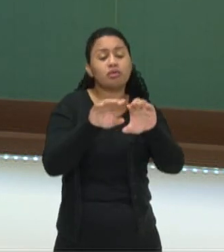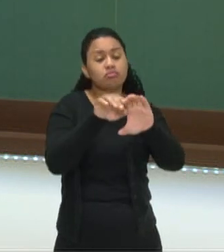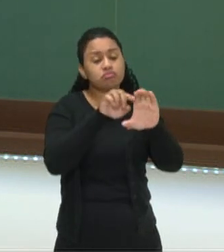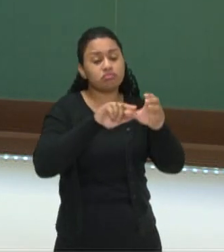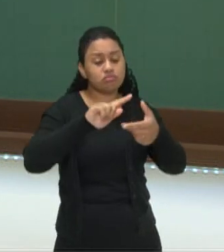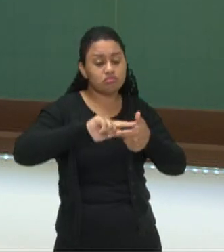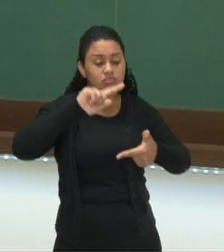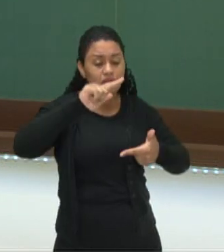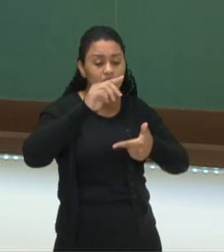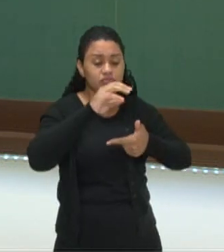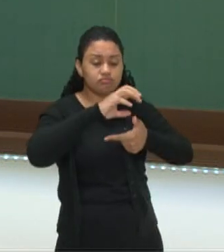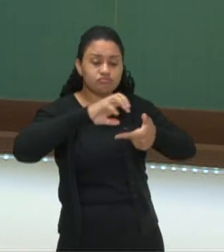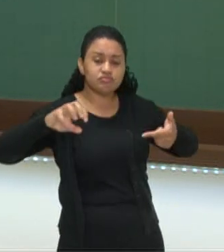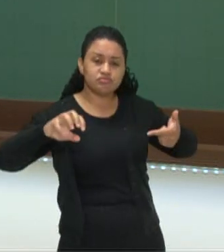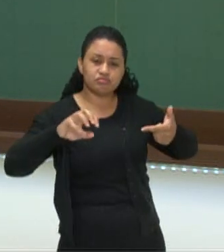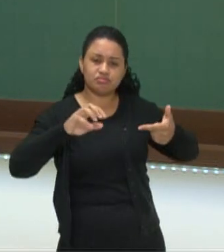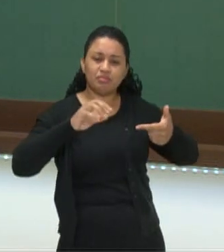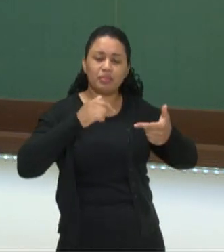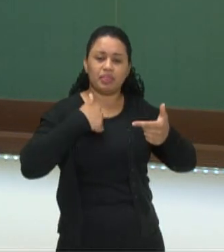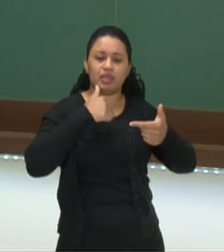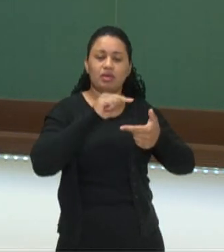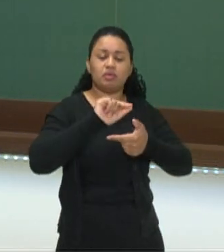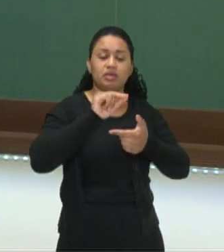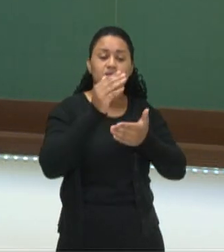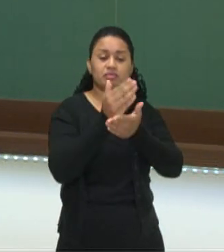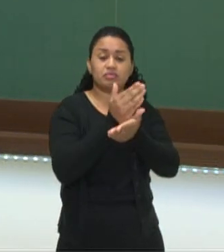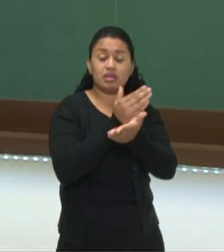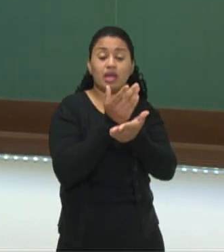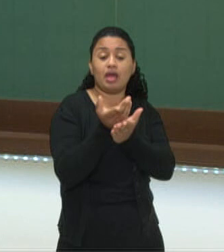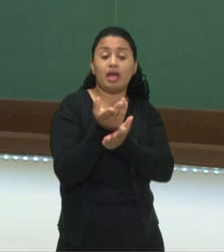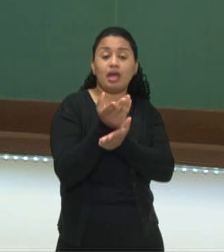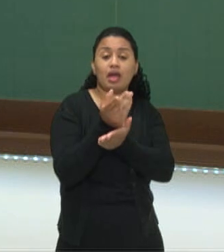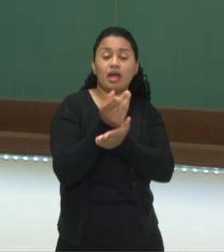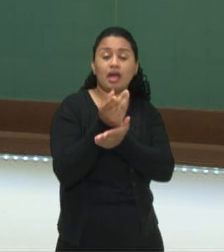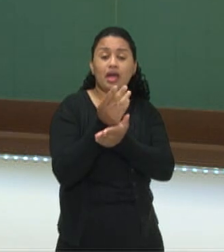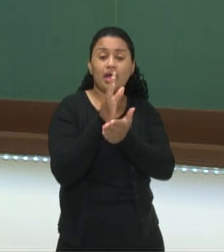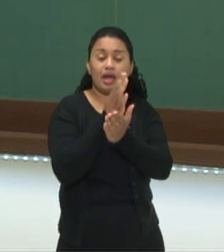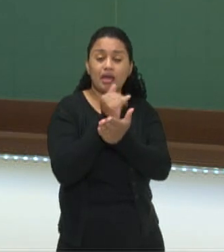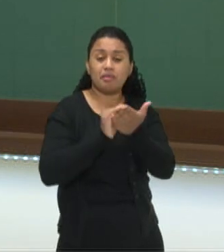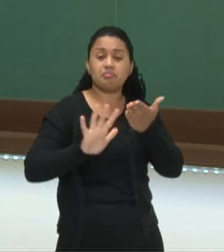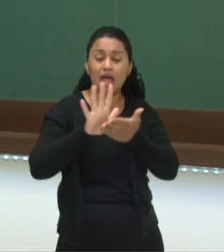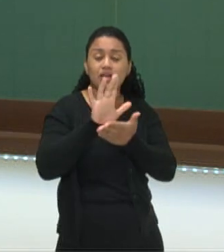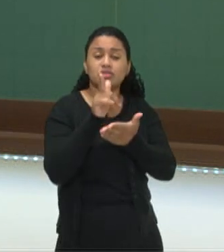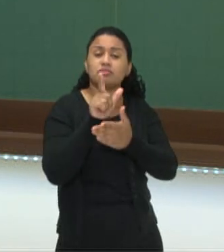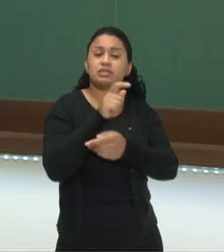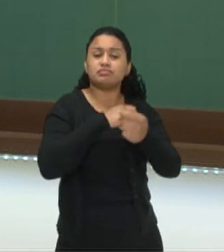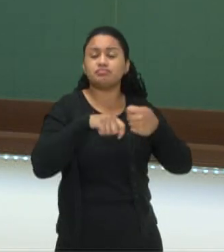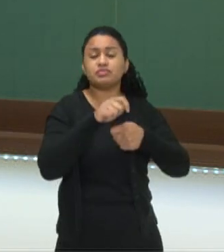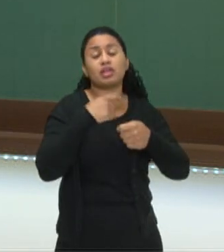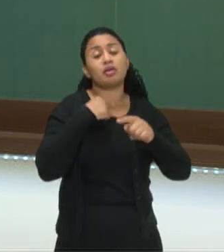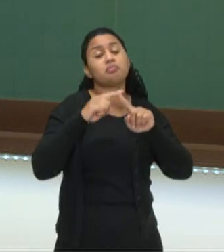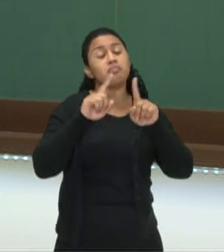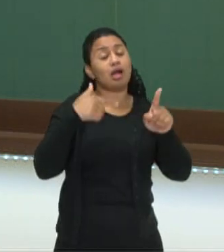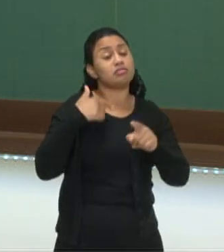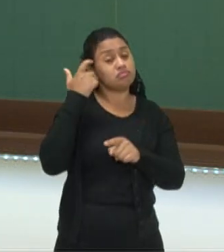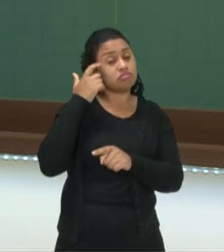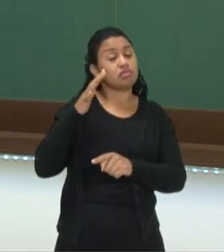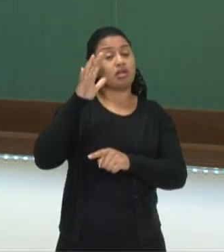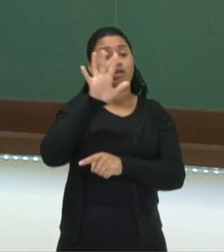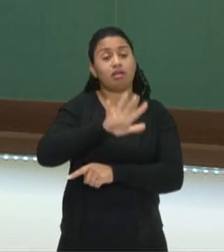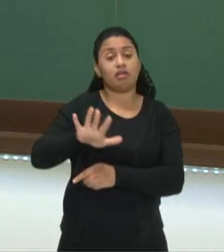geométrica e tirar metade dela. Ou seja, eu começo a economizar a imagem, mas eu coloco a intuição dentro exatamente da obra